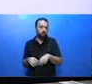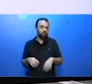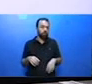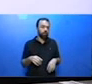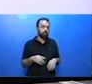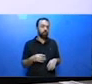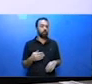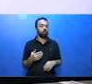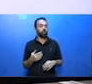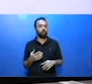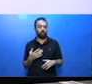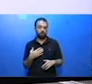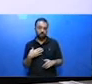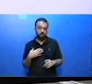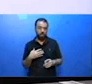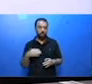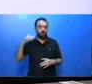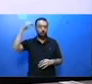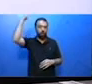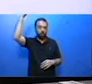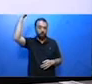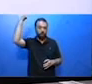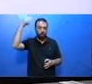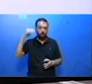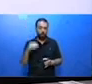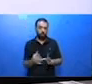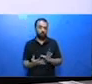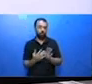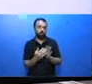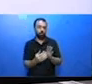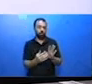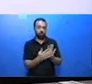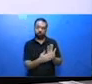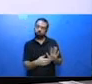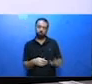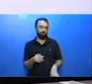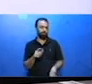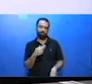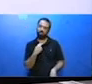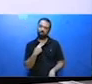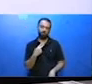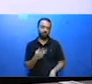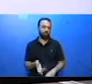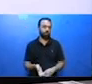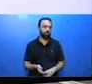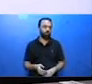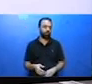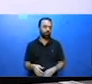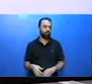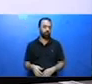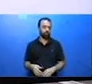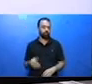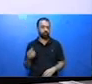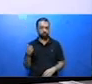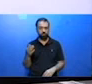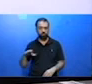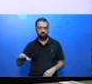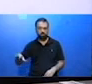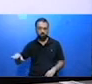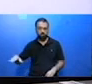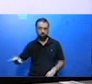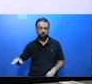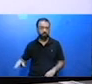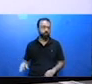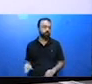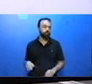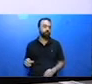ser pequena e ter uma mãozona grandona. Fica esquisito, tá? Então, o Victor Hugo, quando foi